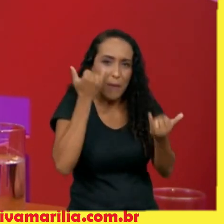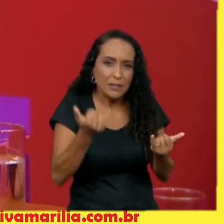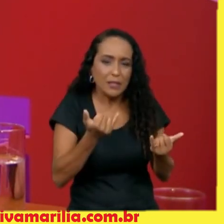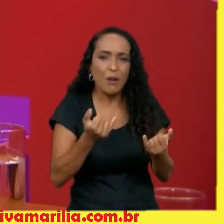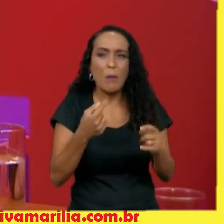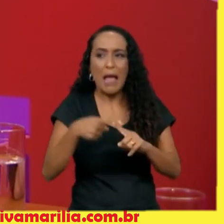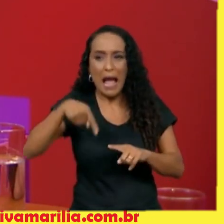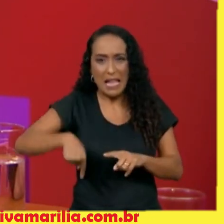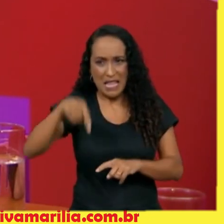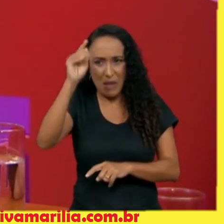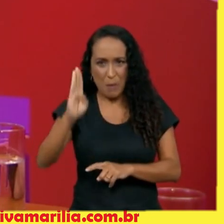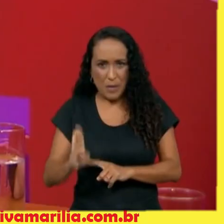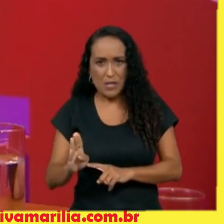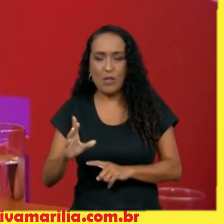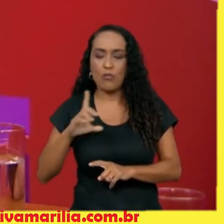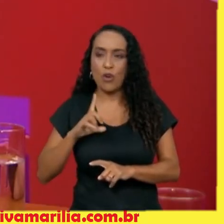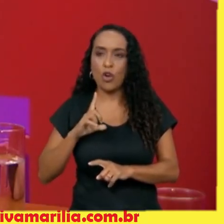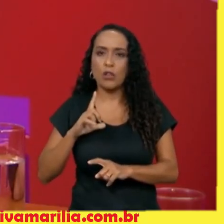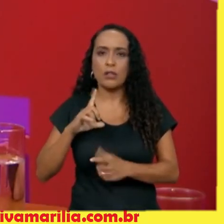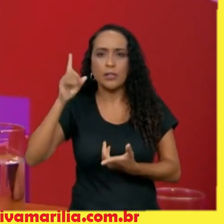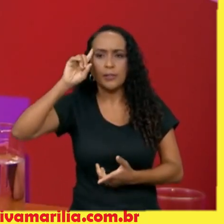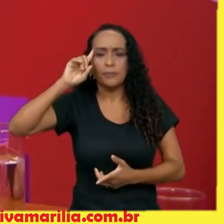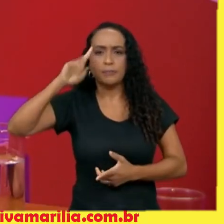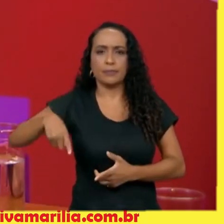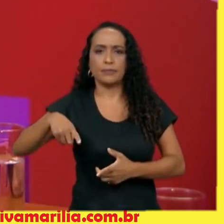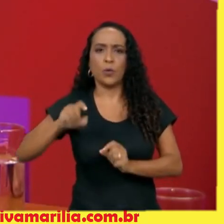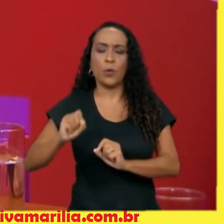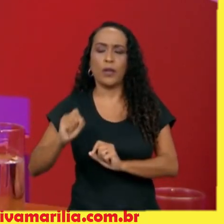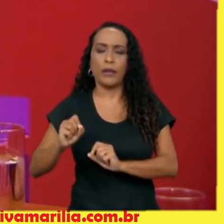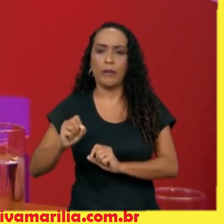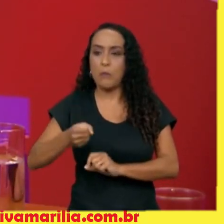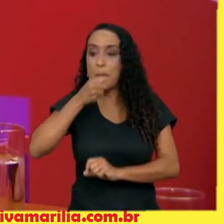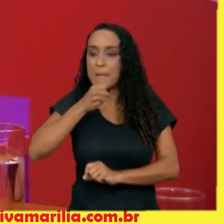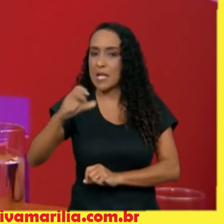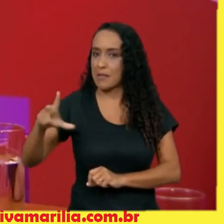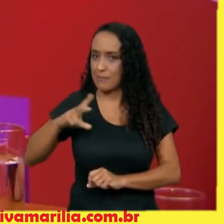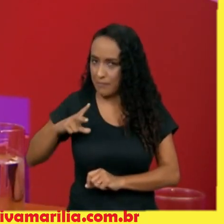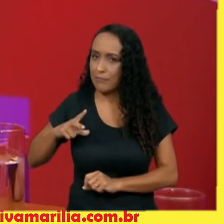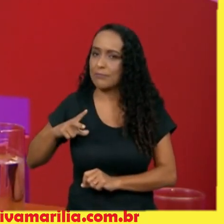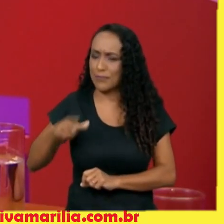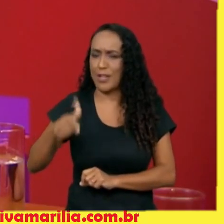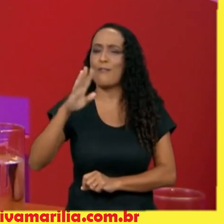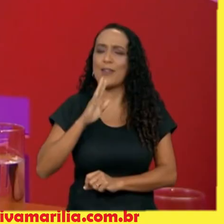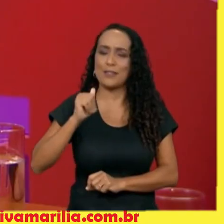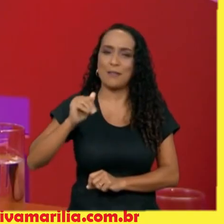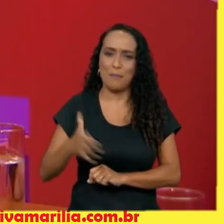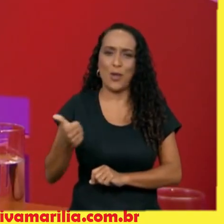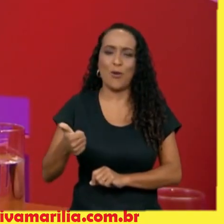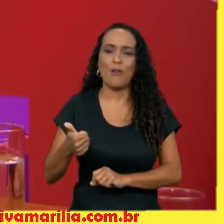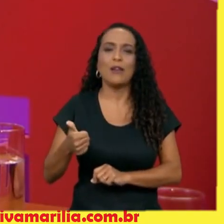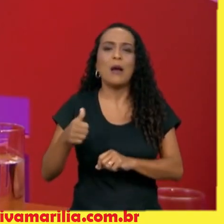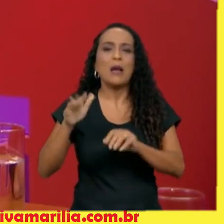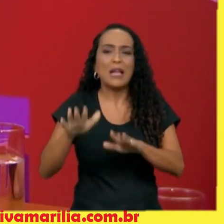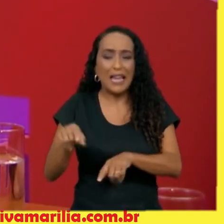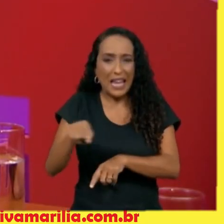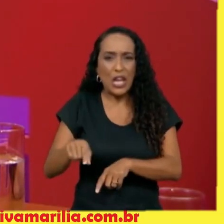foi dominado por uma imprensa privada, uma história que você conhece muito melhor do que eu, né? Entendeu? Que jamais deixou a